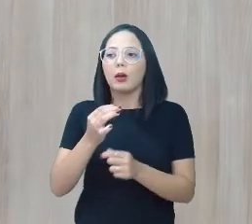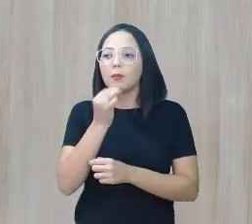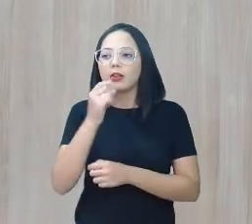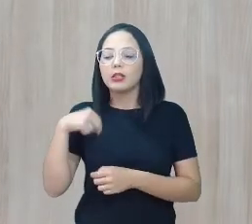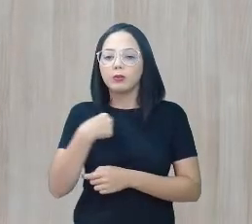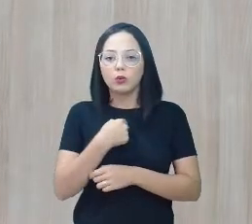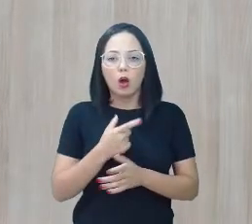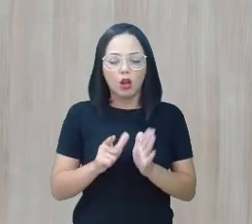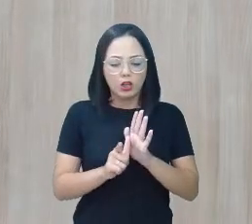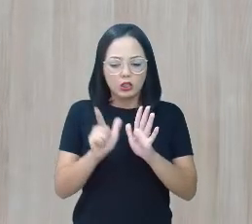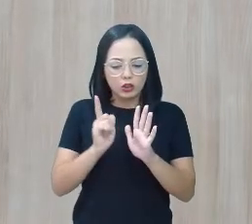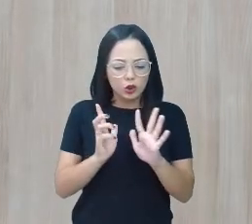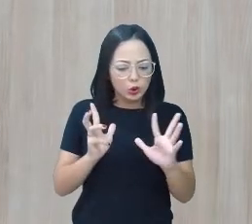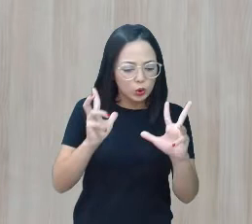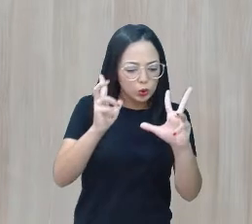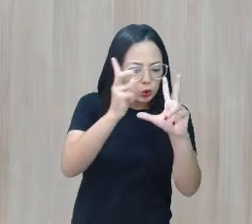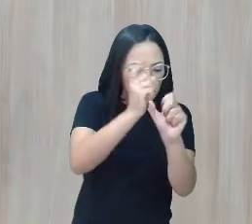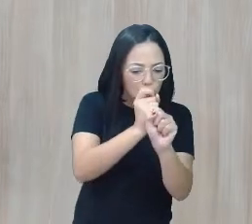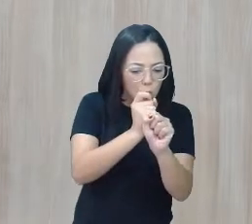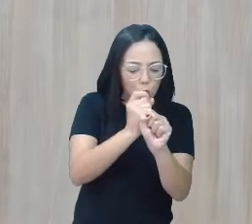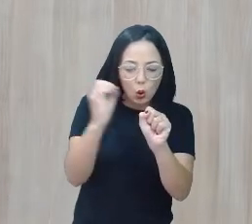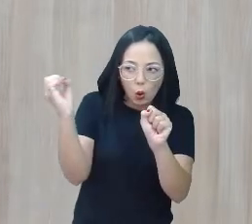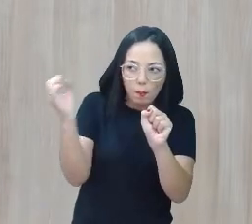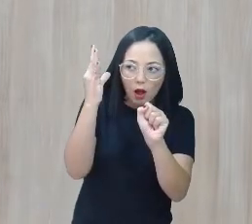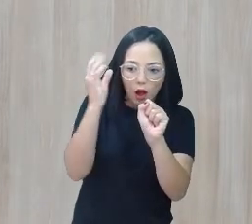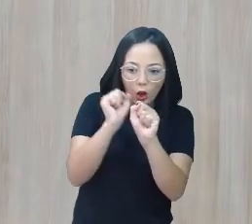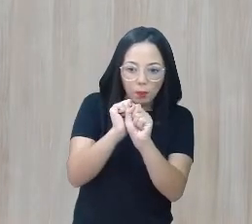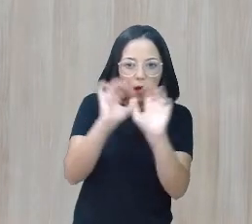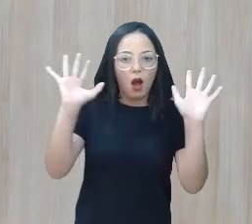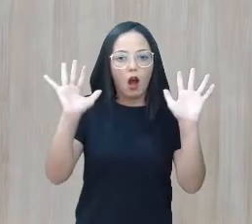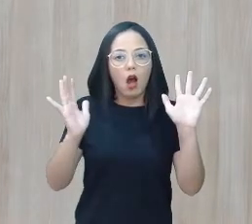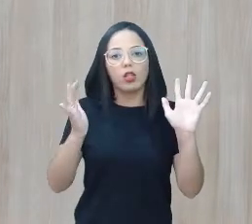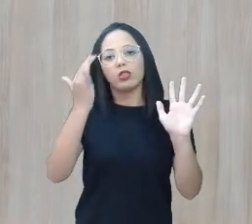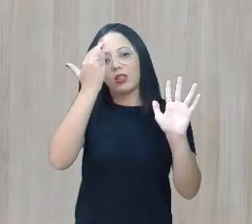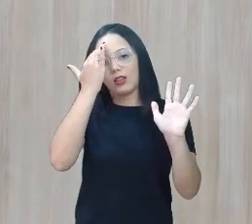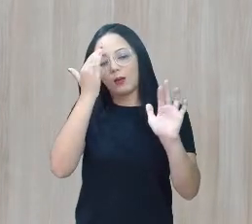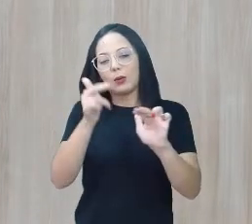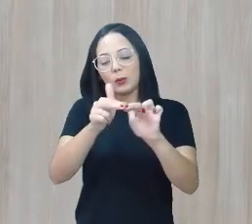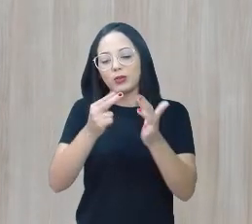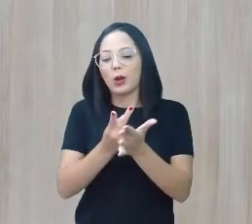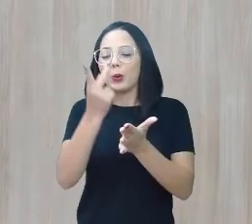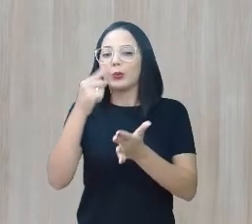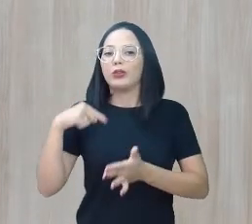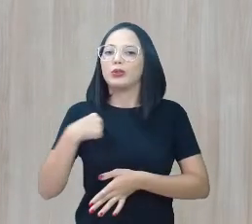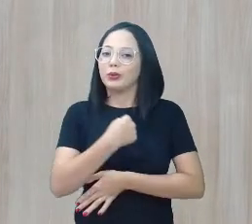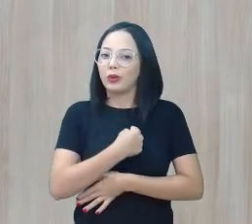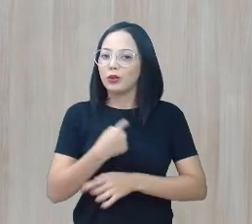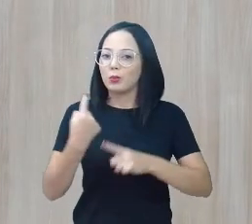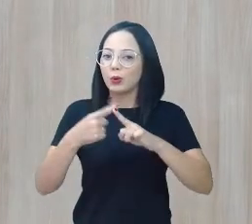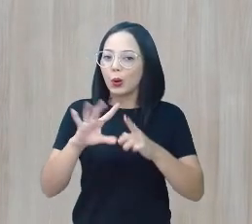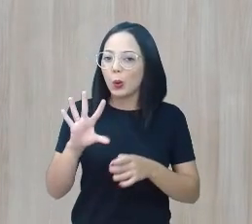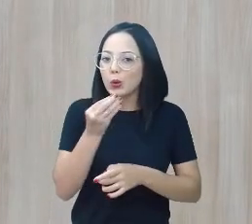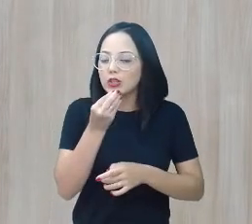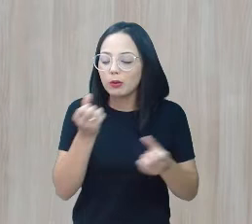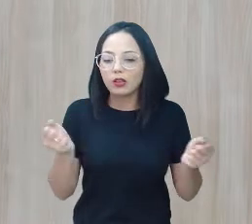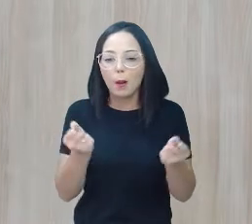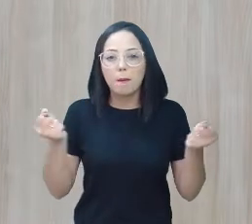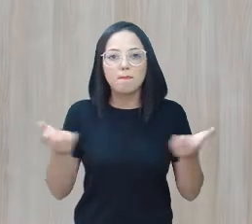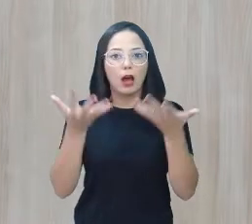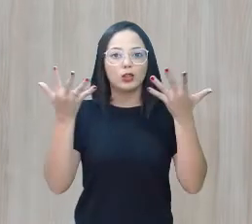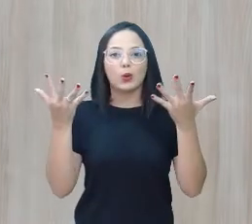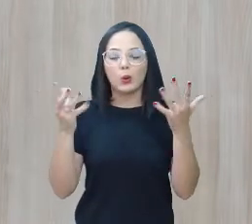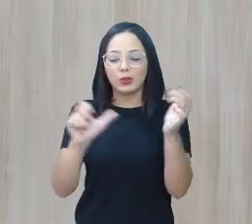no escuro e de repente acende-se uma luz. E é isso que acontece conosco. O conhecimento é mágico,